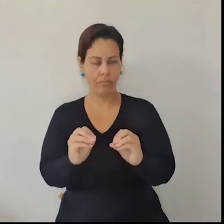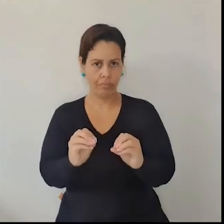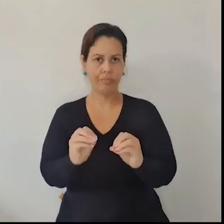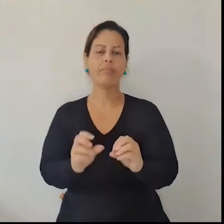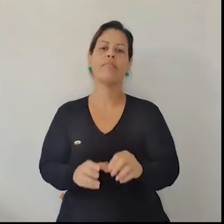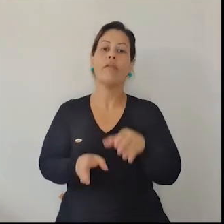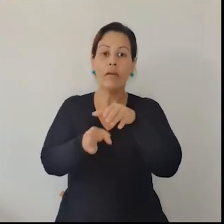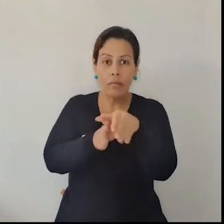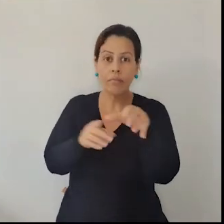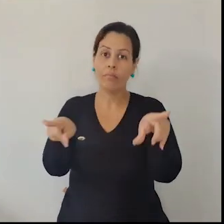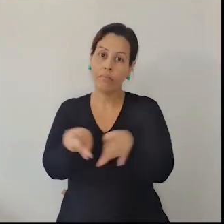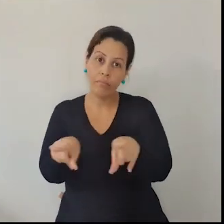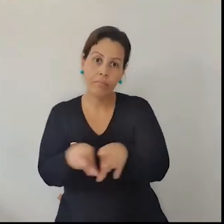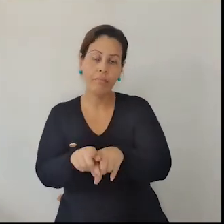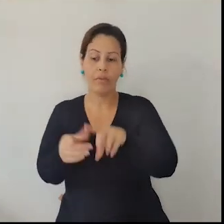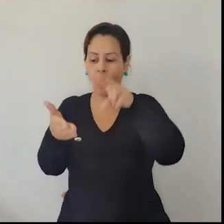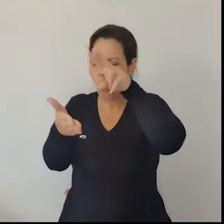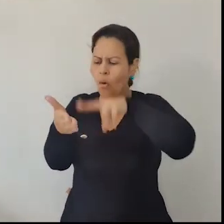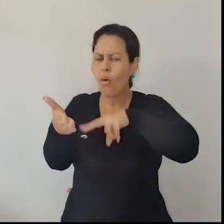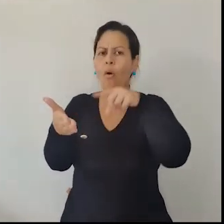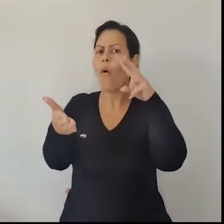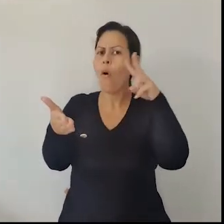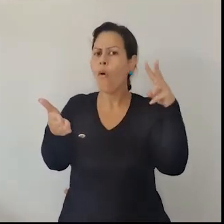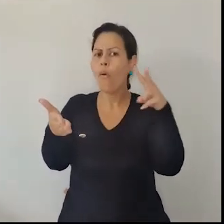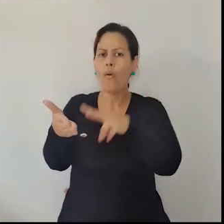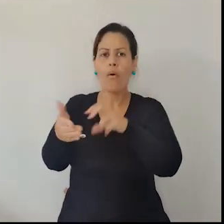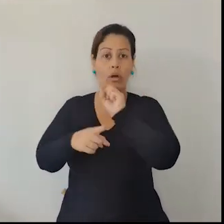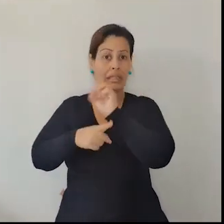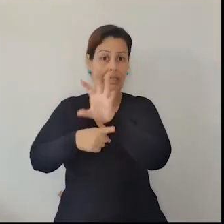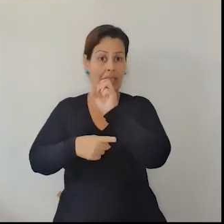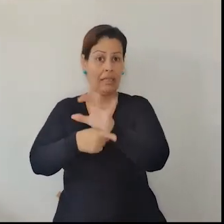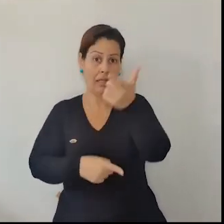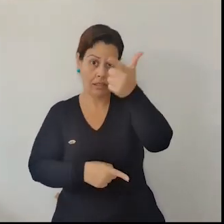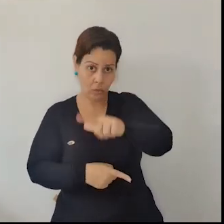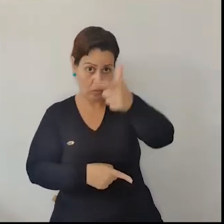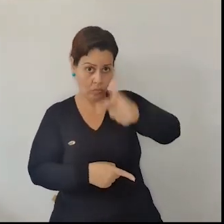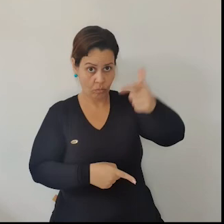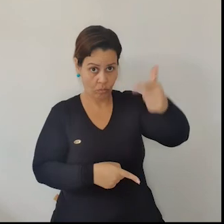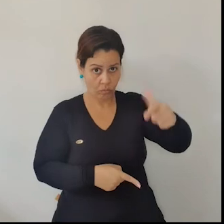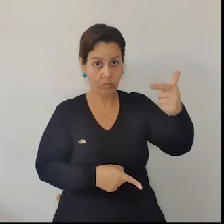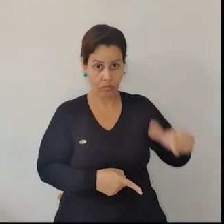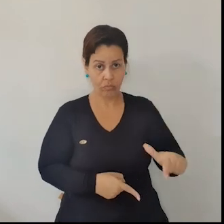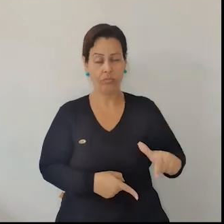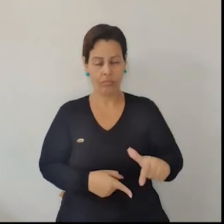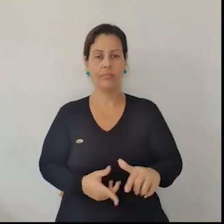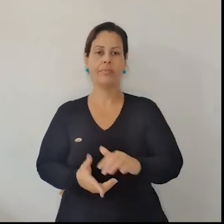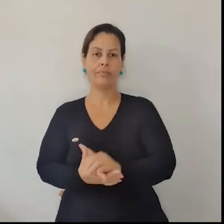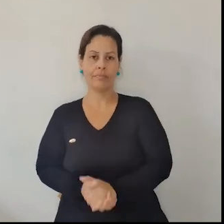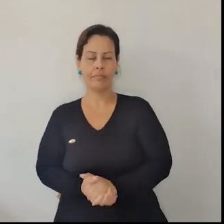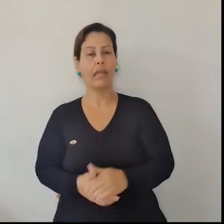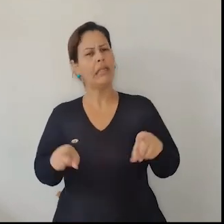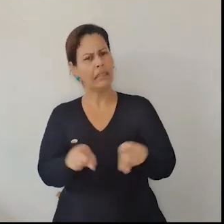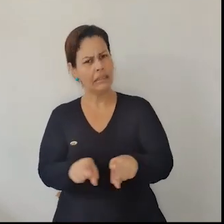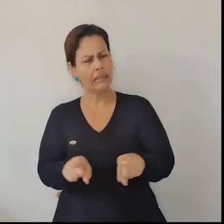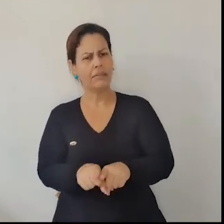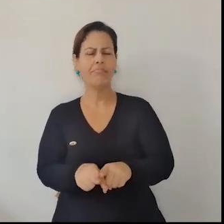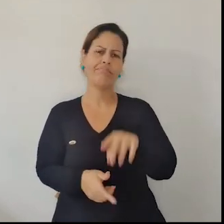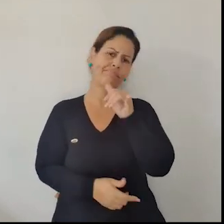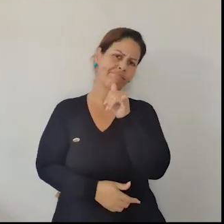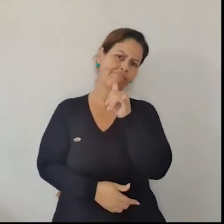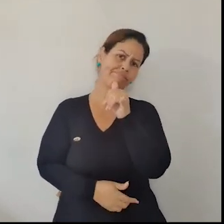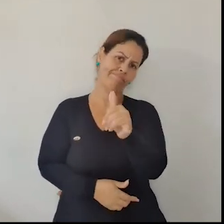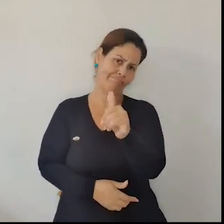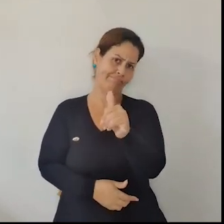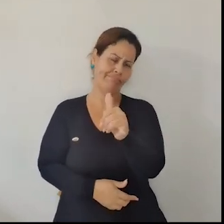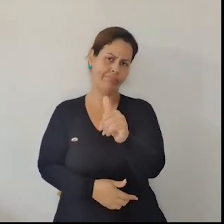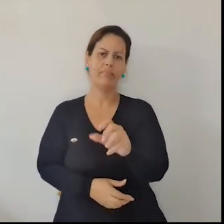releem esses slides, que está bem resumidinho a história da evolução dos modelos atômicos. E também gostaria de dizer